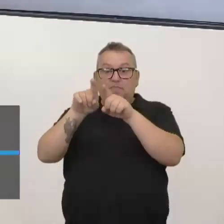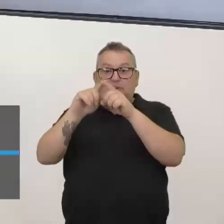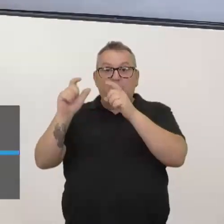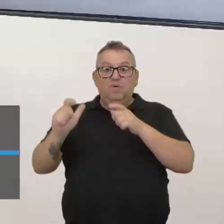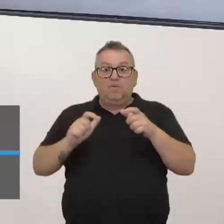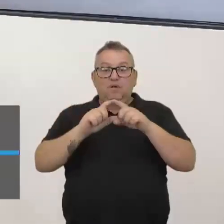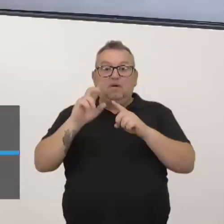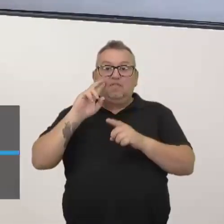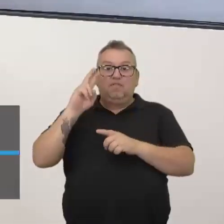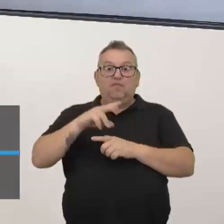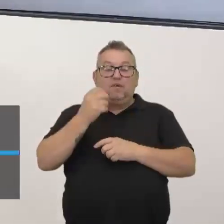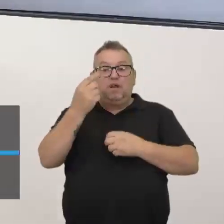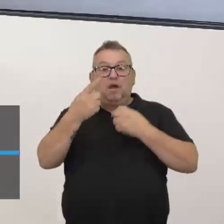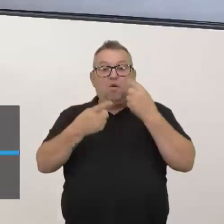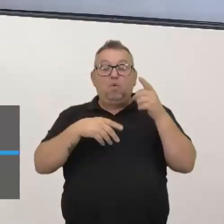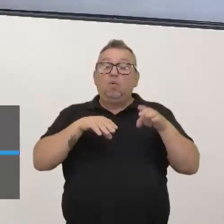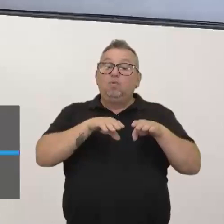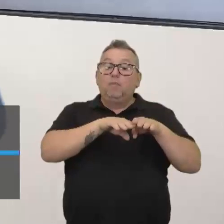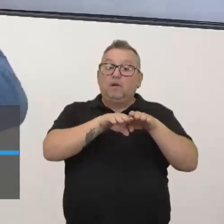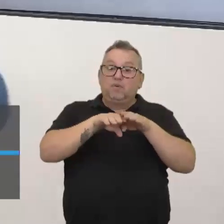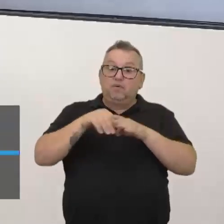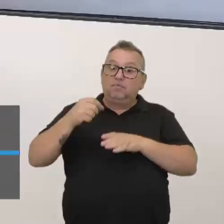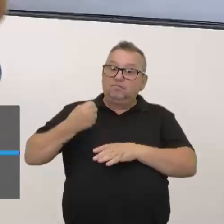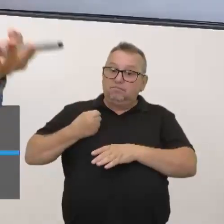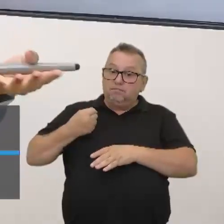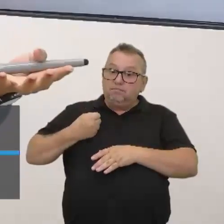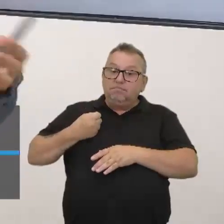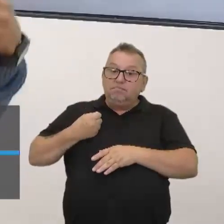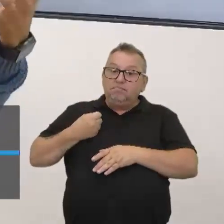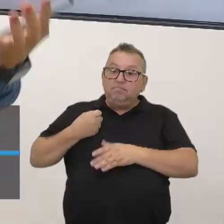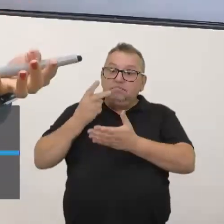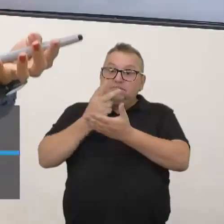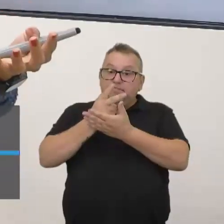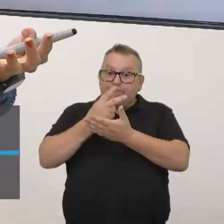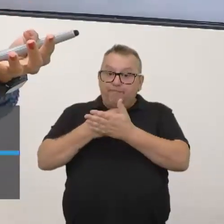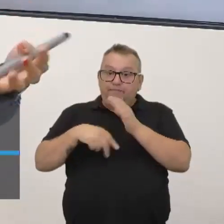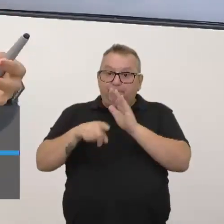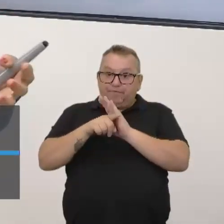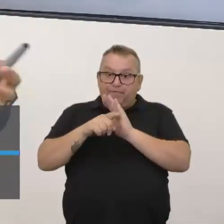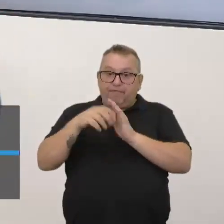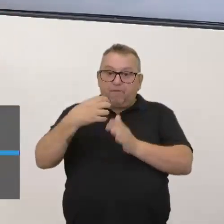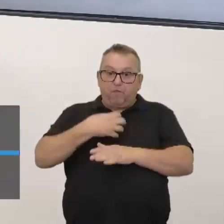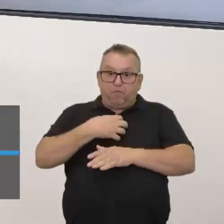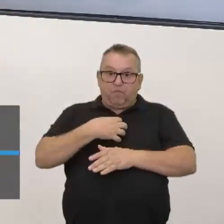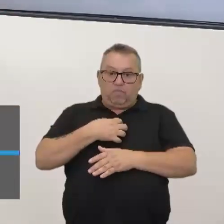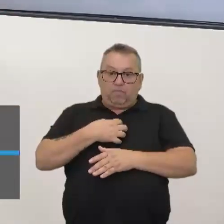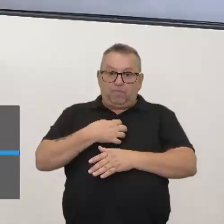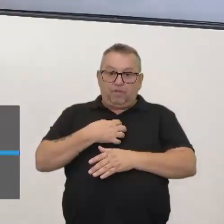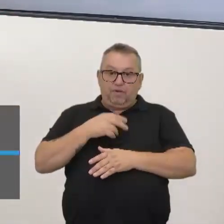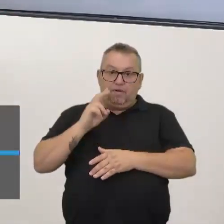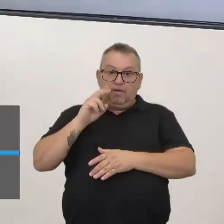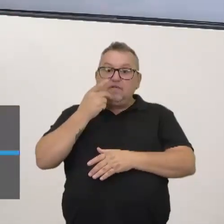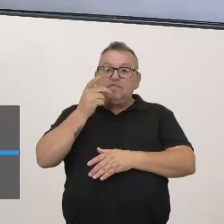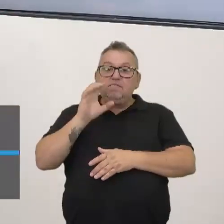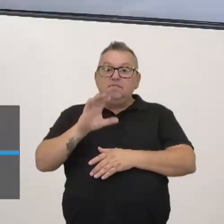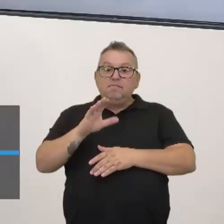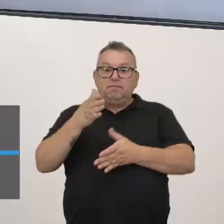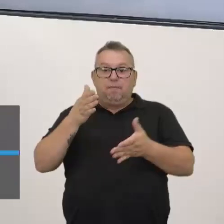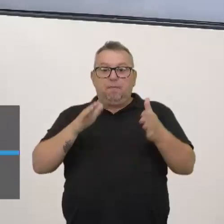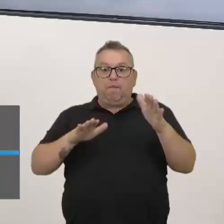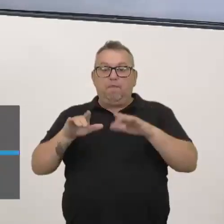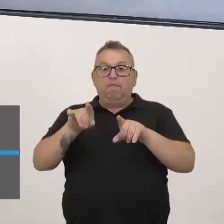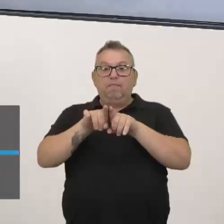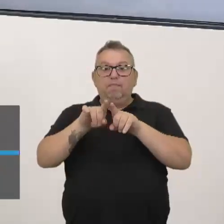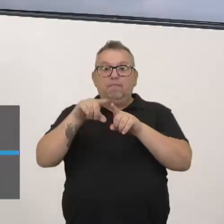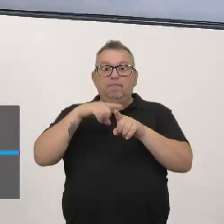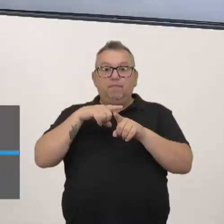enxerga alguns padrões, tanto numéricos quanto também nas figuras, nas formas, né? Então, o Tony tá falando disso, né? Às vezes a gente tem